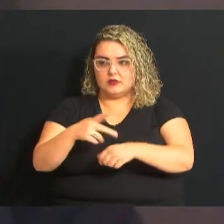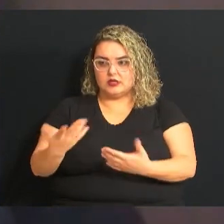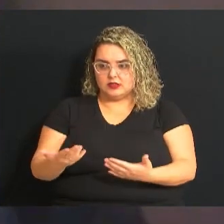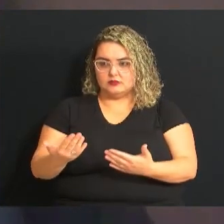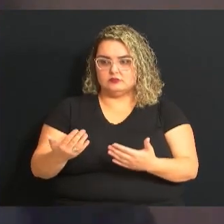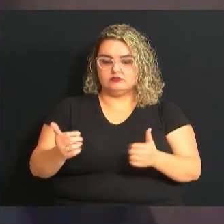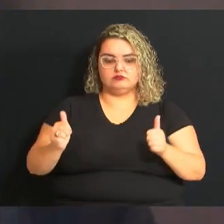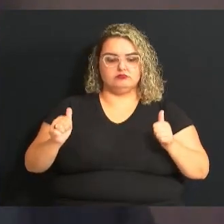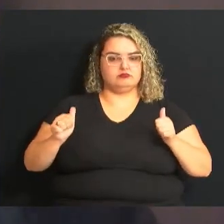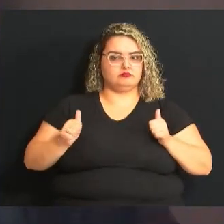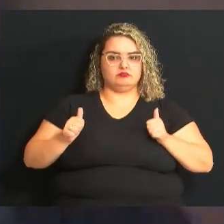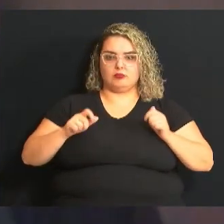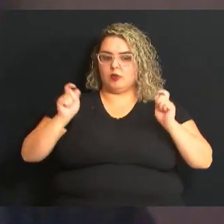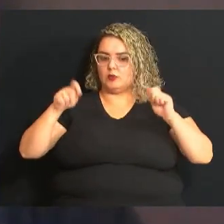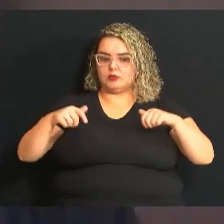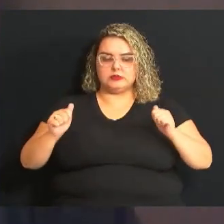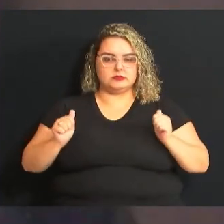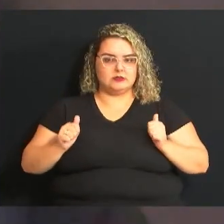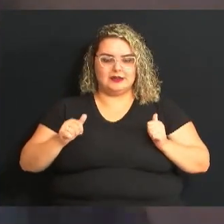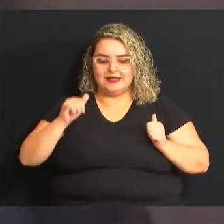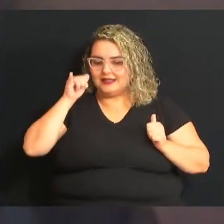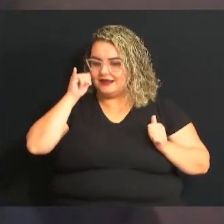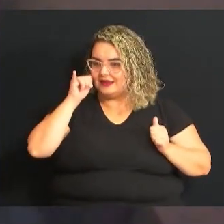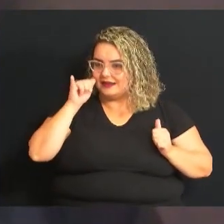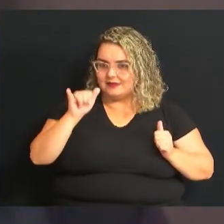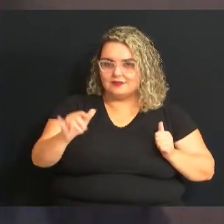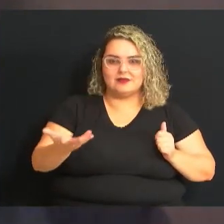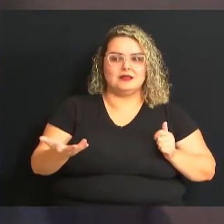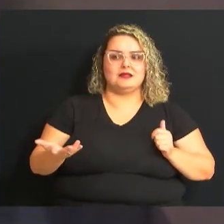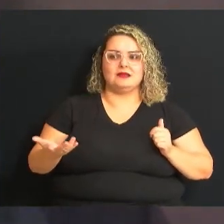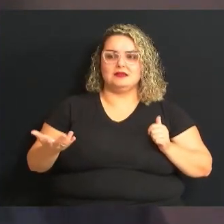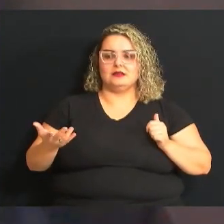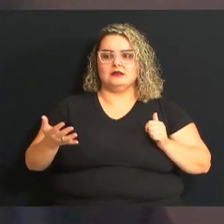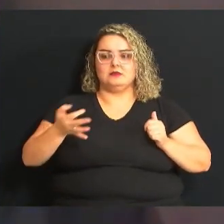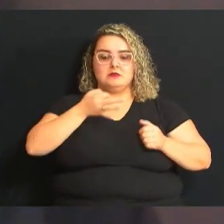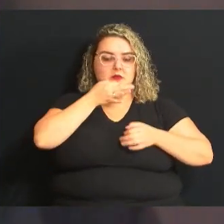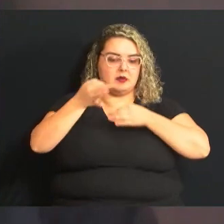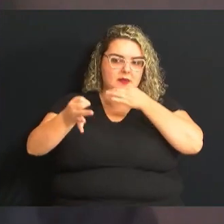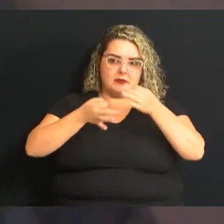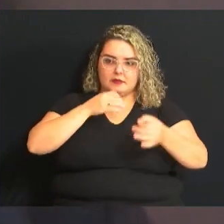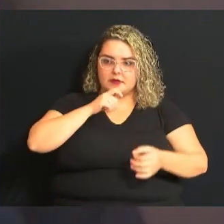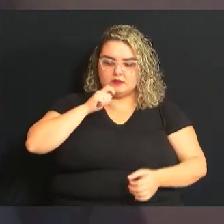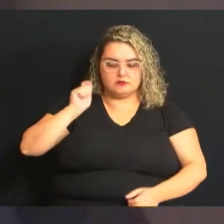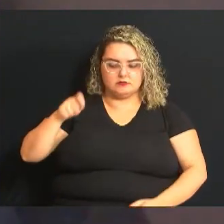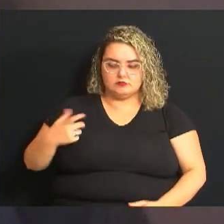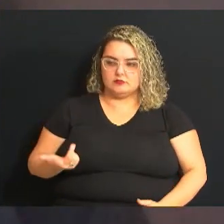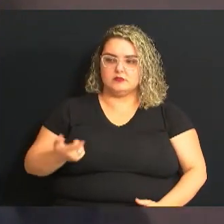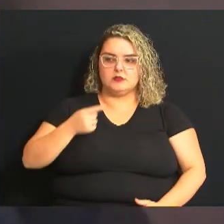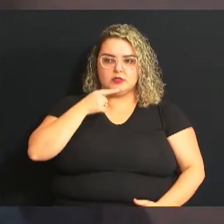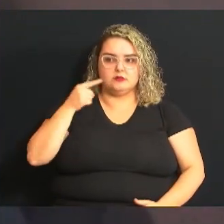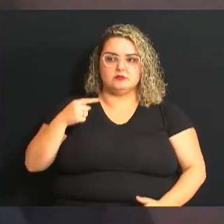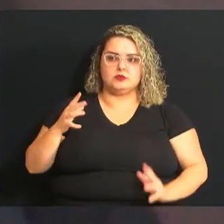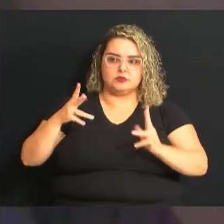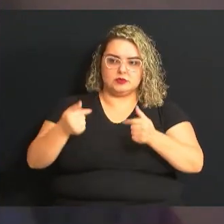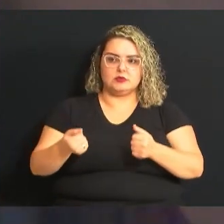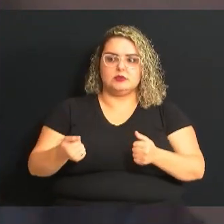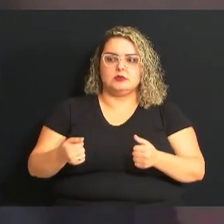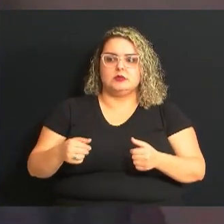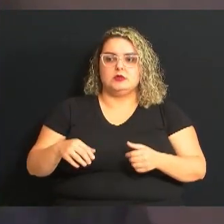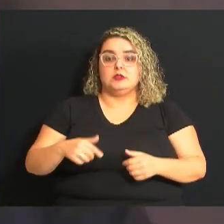as ideias dos professores, que traz reflexões aos professores e não imposições, né? Por que eu acredito